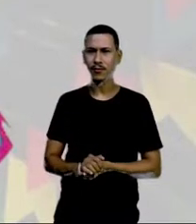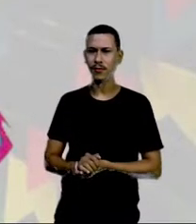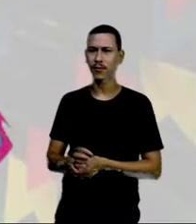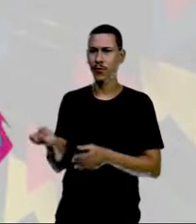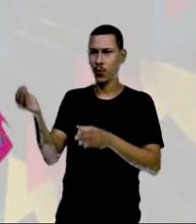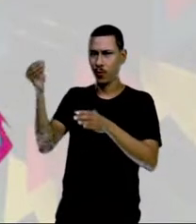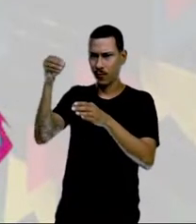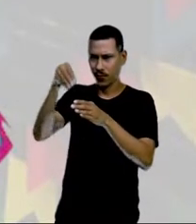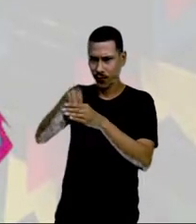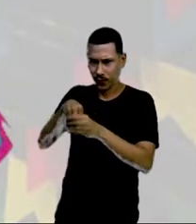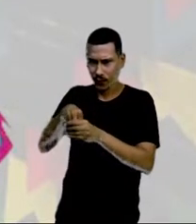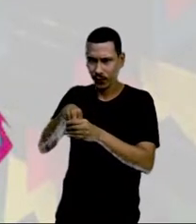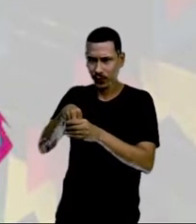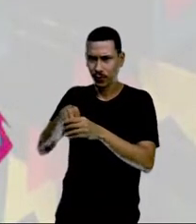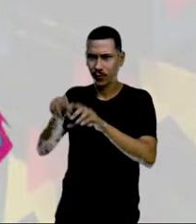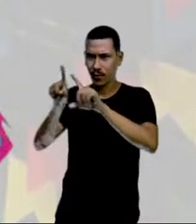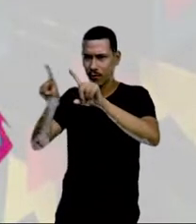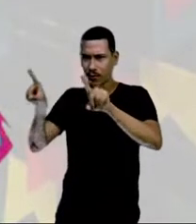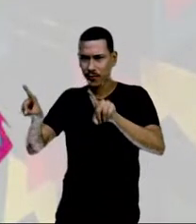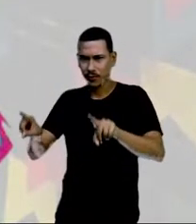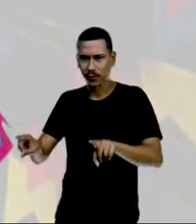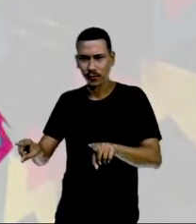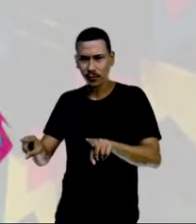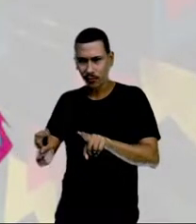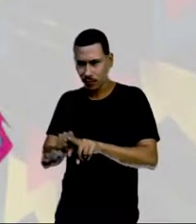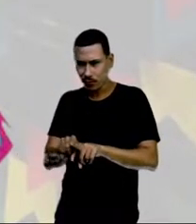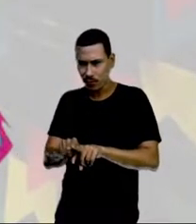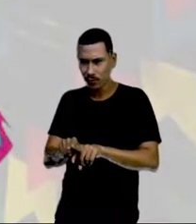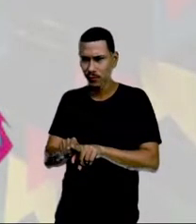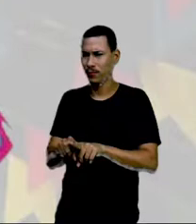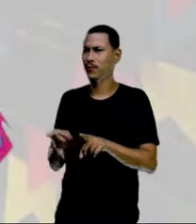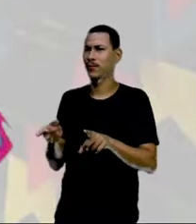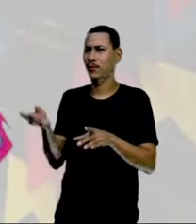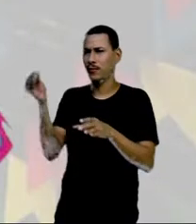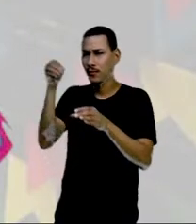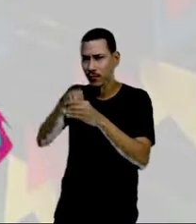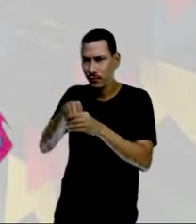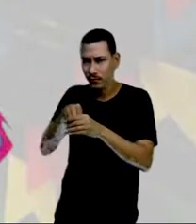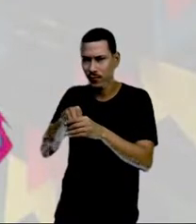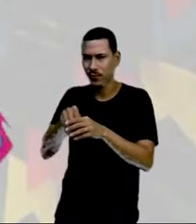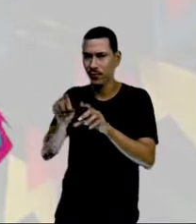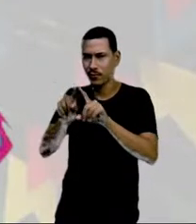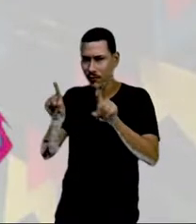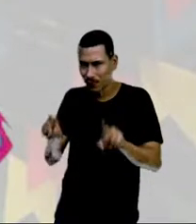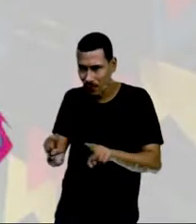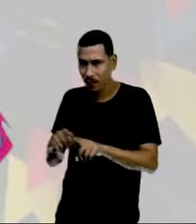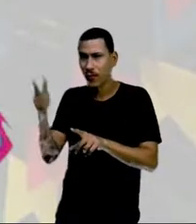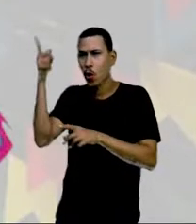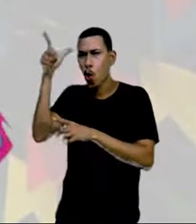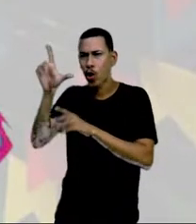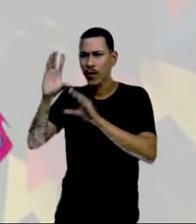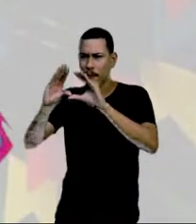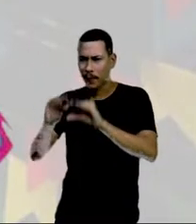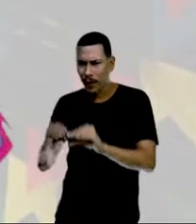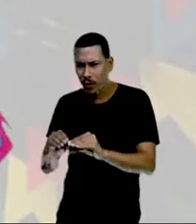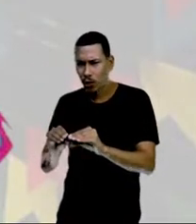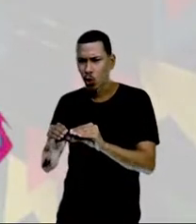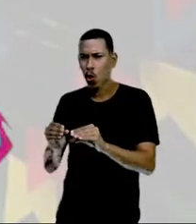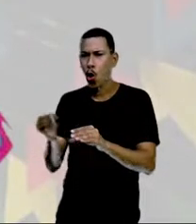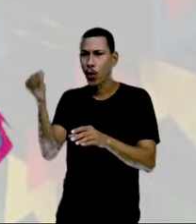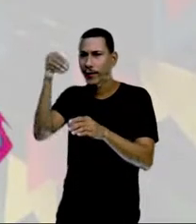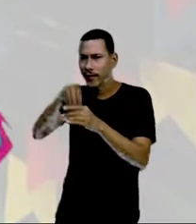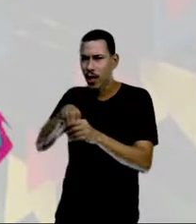aqui na caixinha da lembrança da festa várias caixinhas menores em que cabe apenas